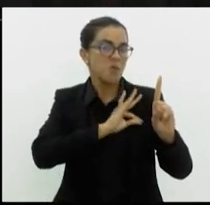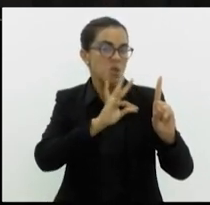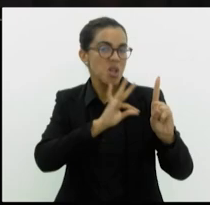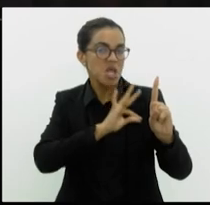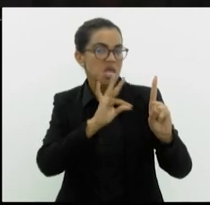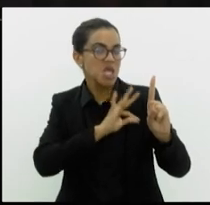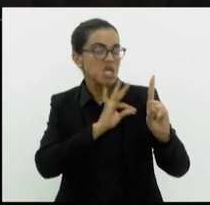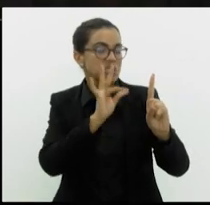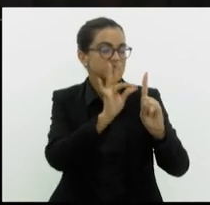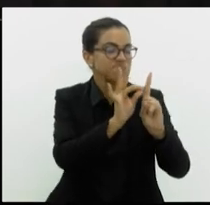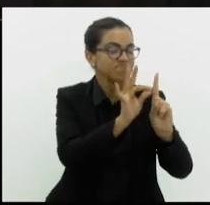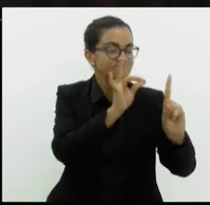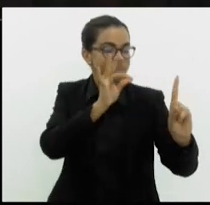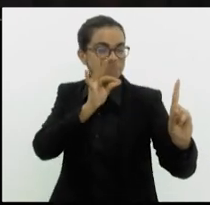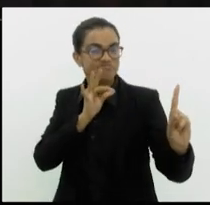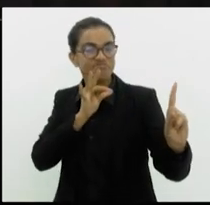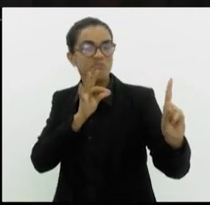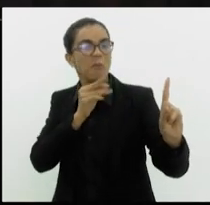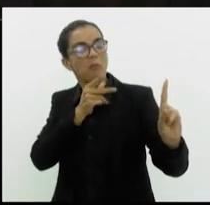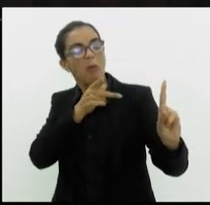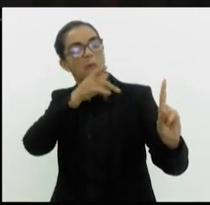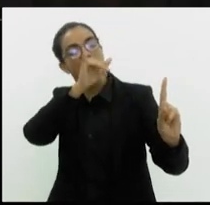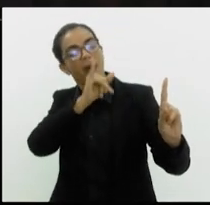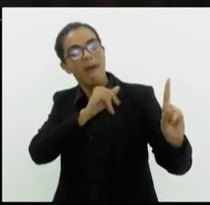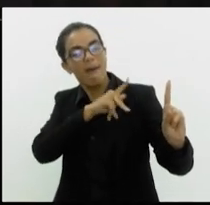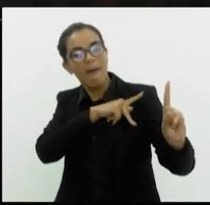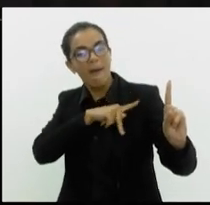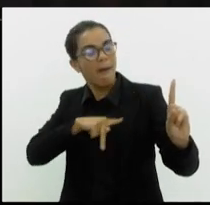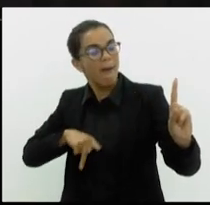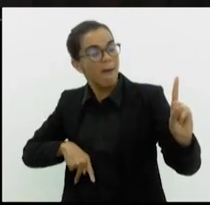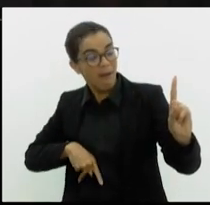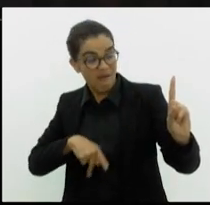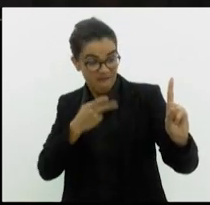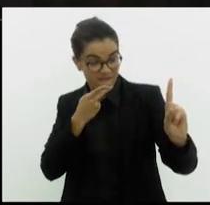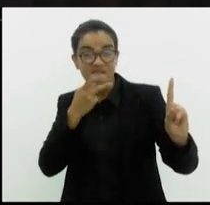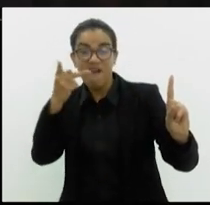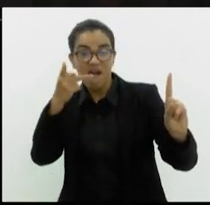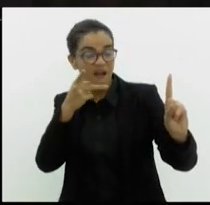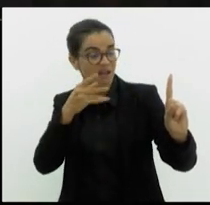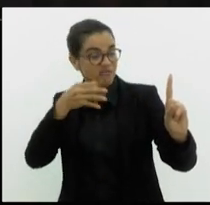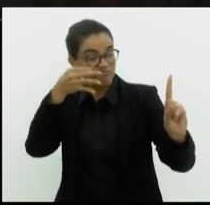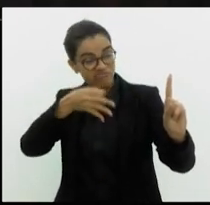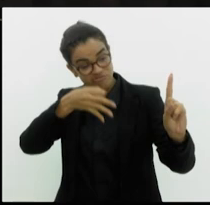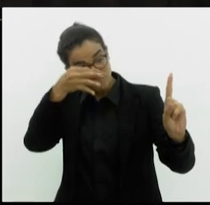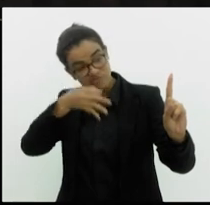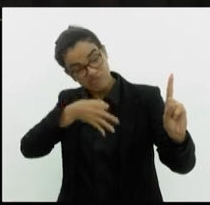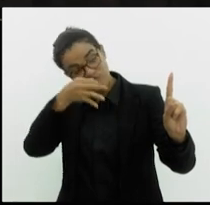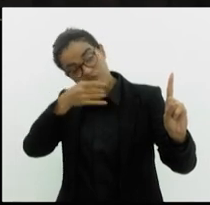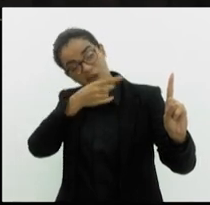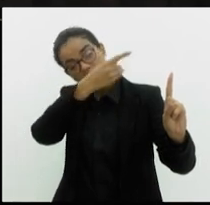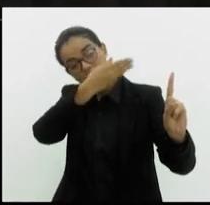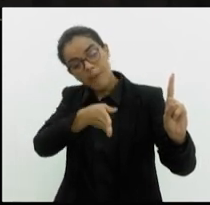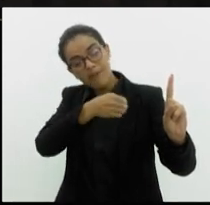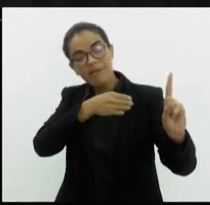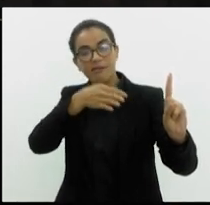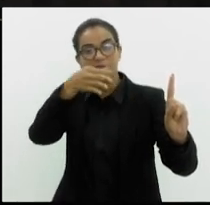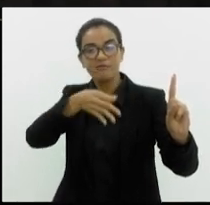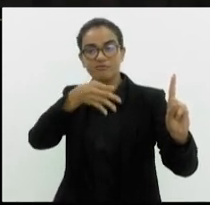medida protetiva, porque meu pai é presidente, fala com o juiz e você vai sempre perder na